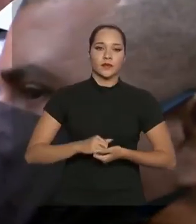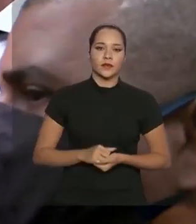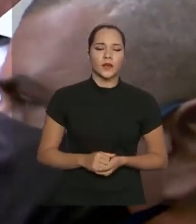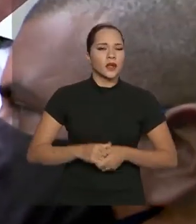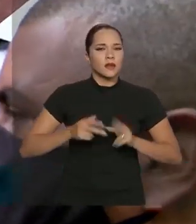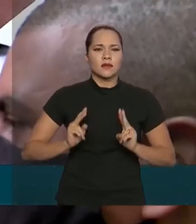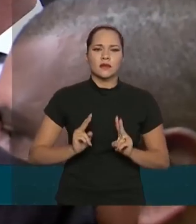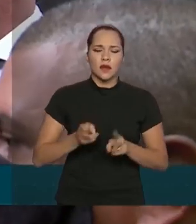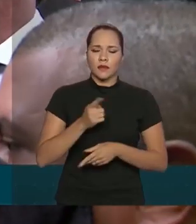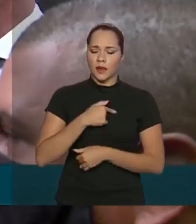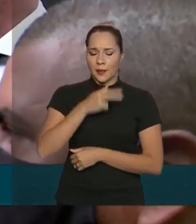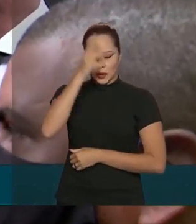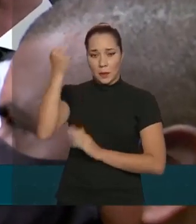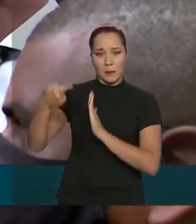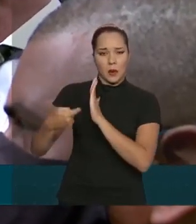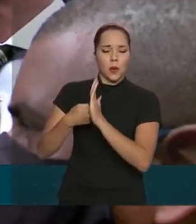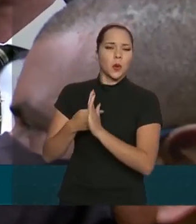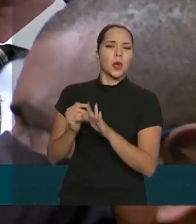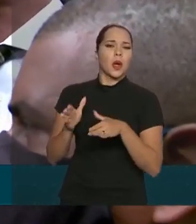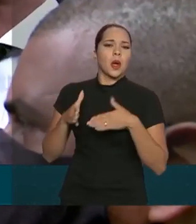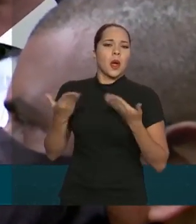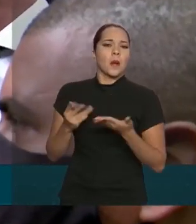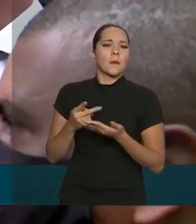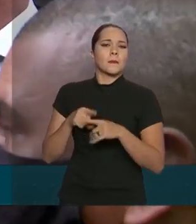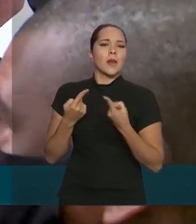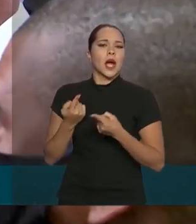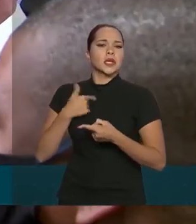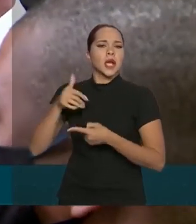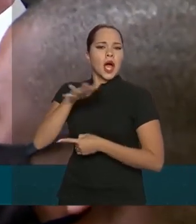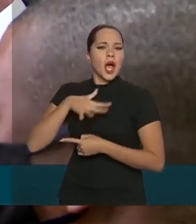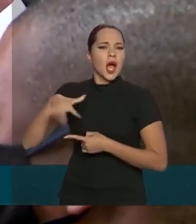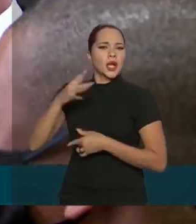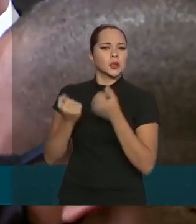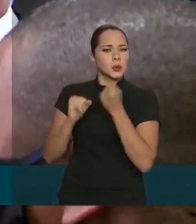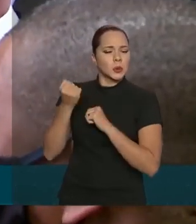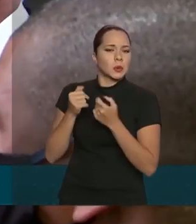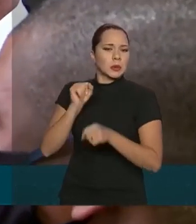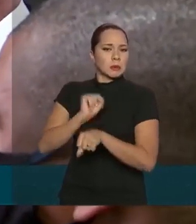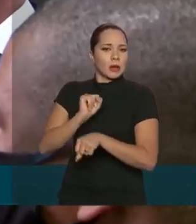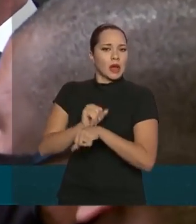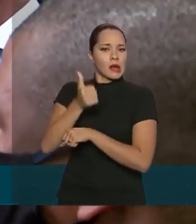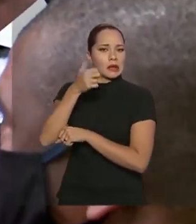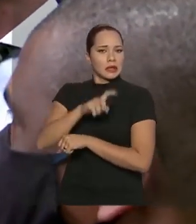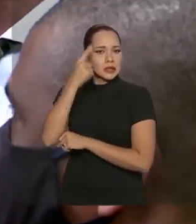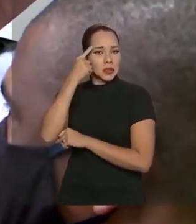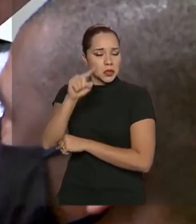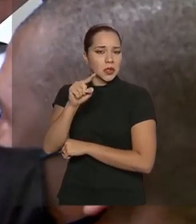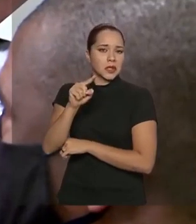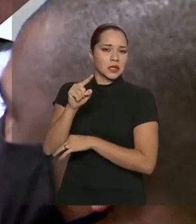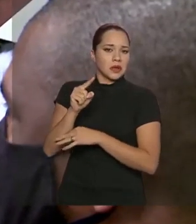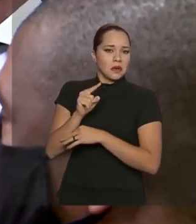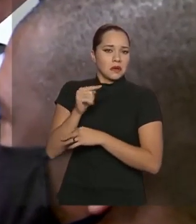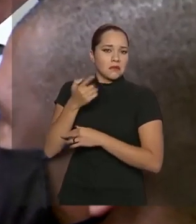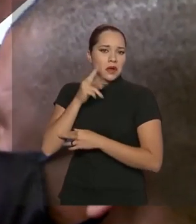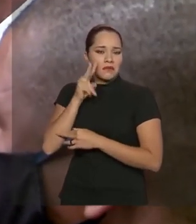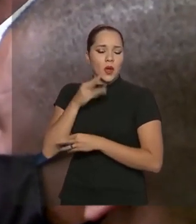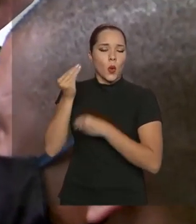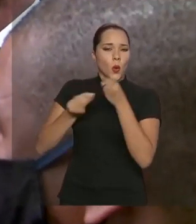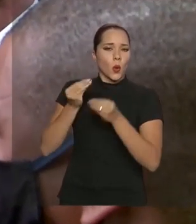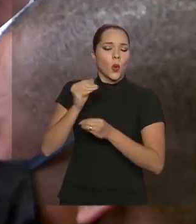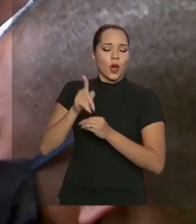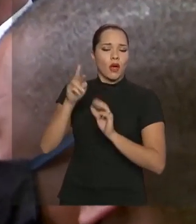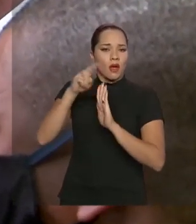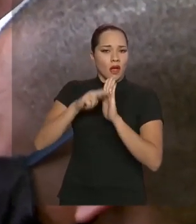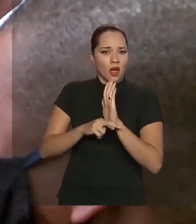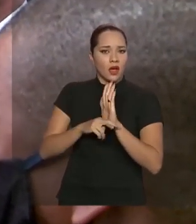individualmente eu sou perguntado, bom, mas a siderurgia, a indústria não poderia esperar mais 15 dias para atender o que seria o regramento